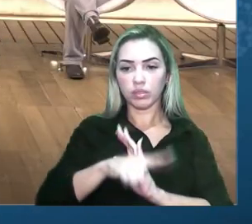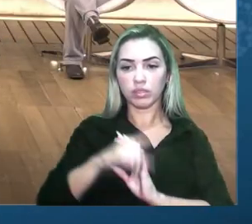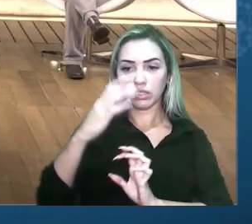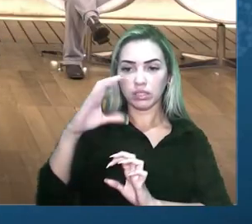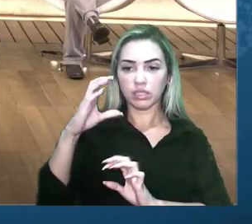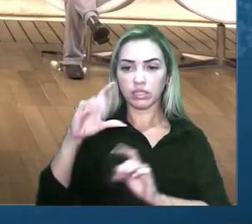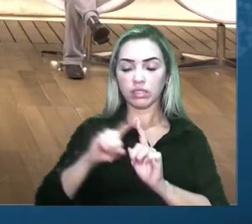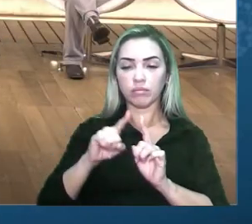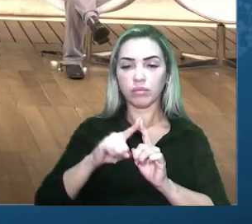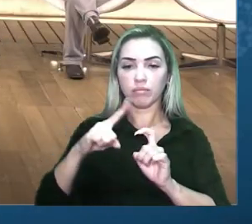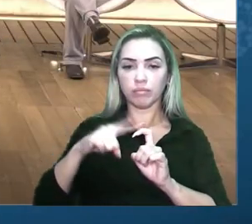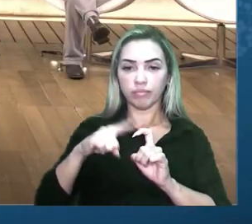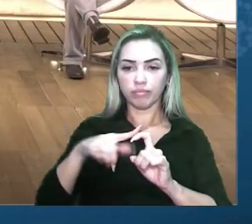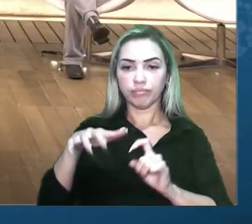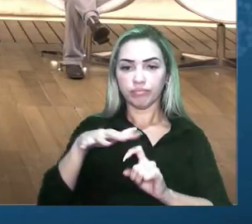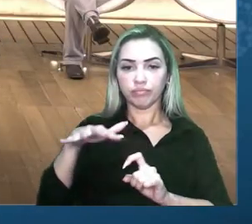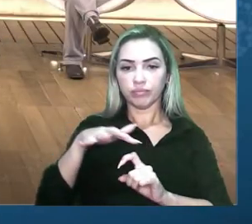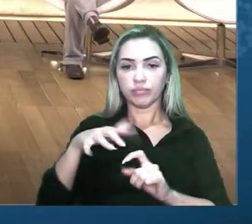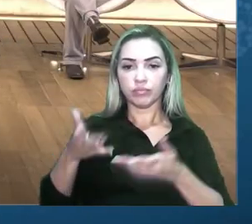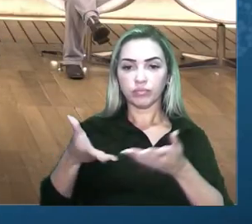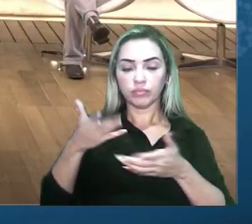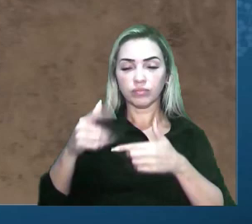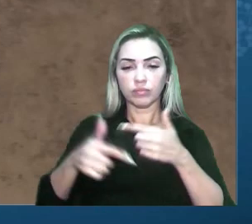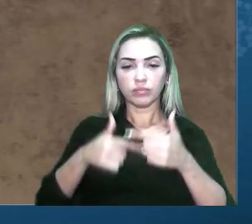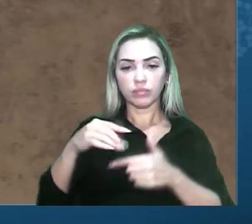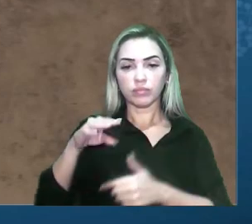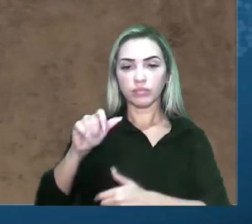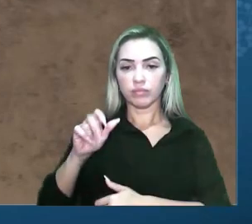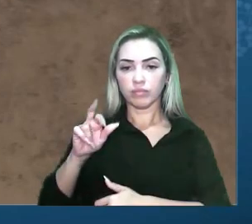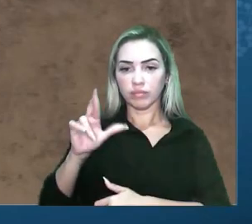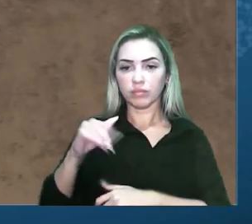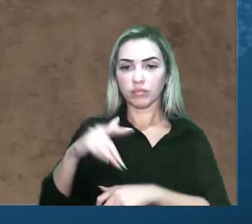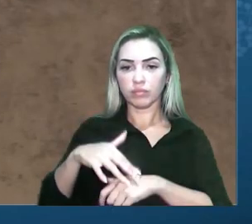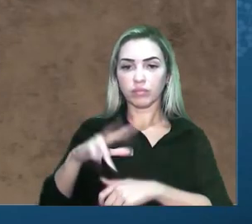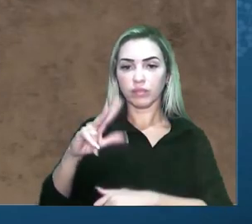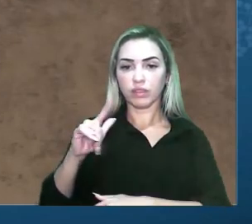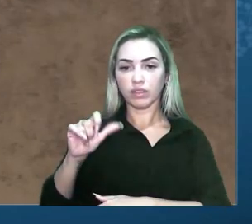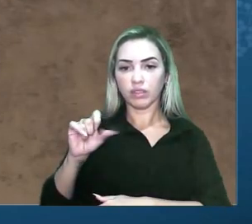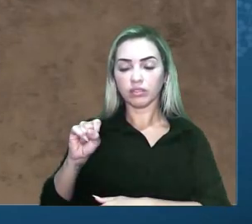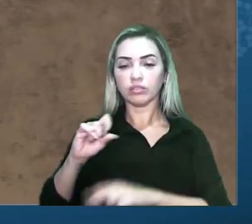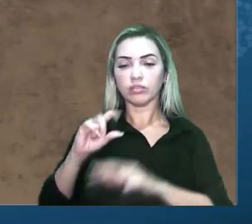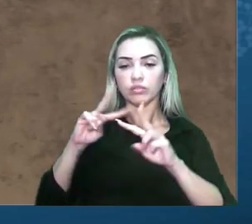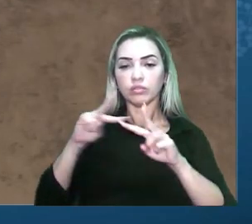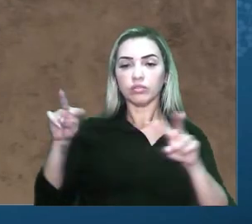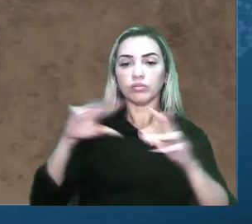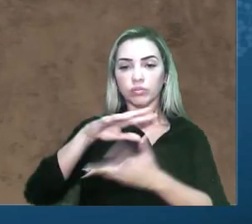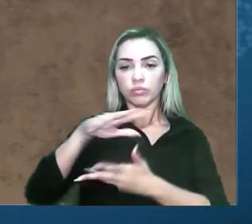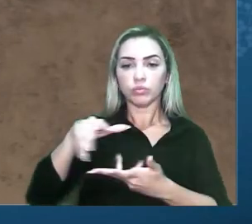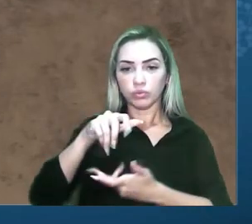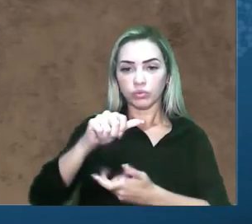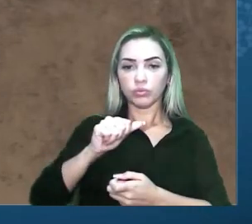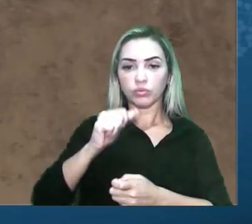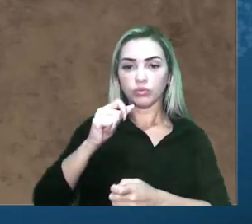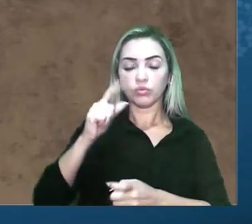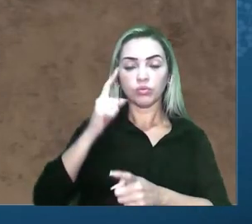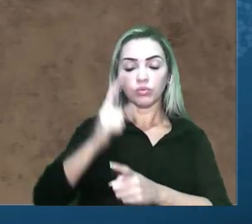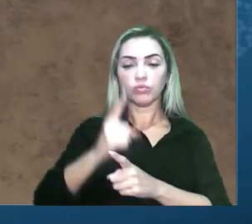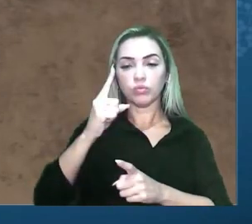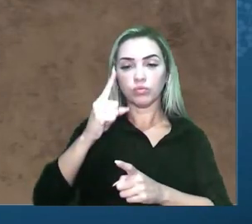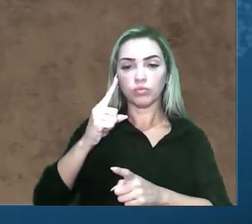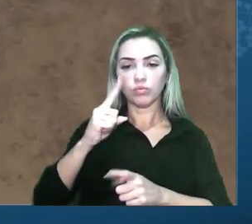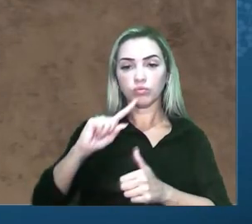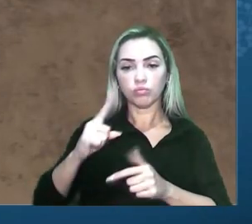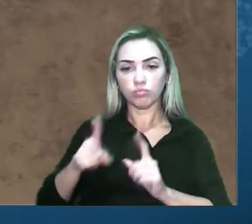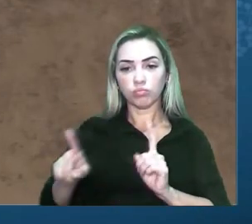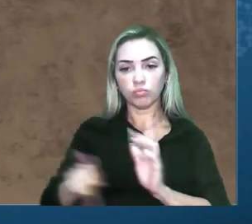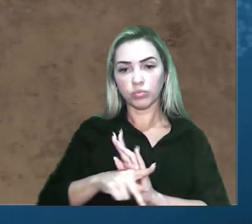parasitologista. Dedicou sua carreira ao estudo da malária, da doença de Chagas, e é reconhecido mundialmente como descobridor do ciclo completo da